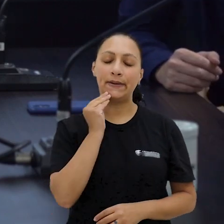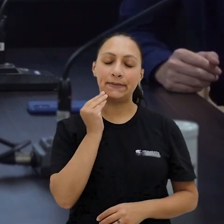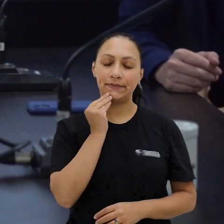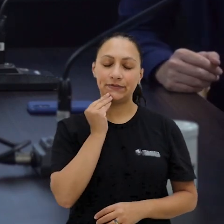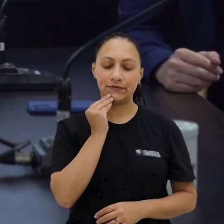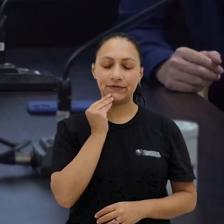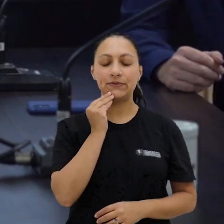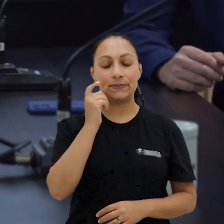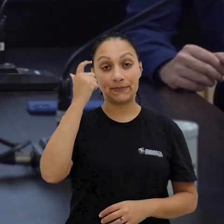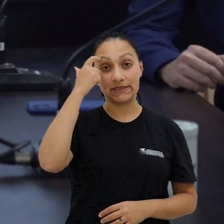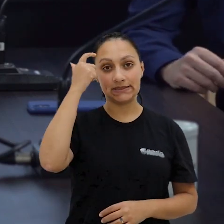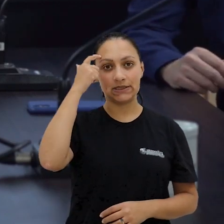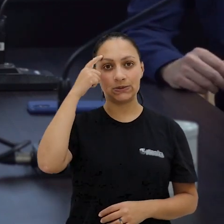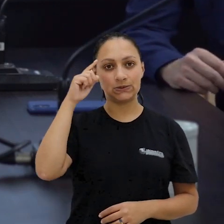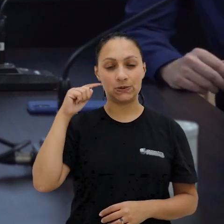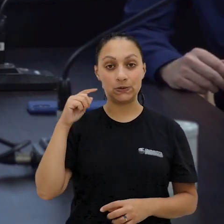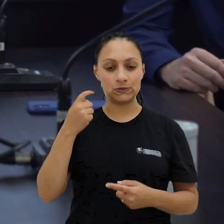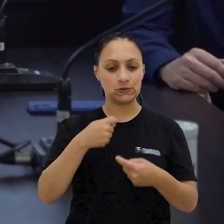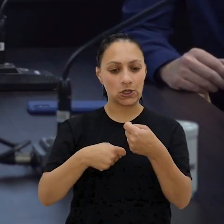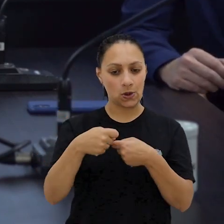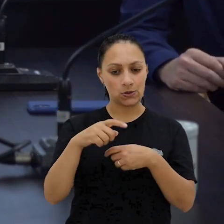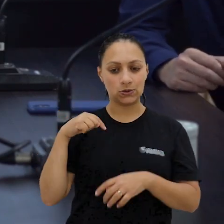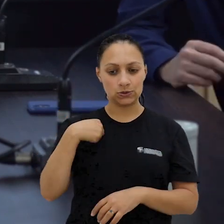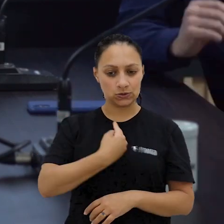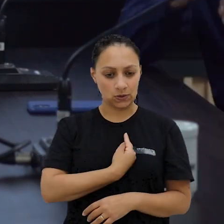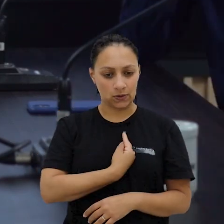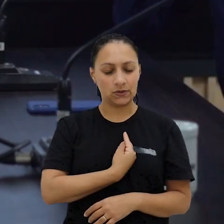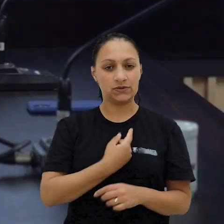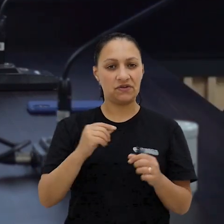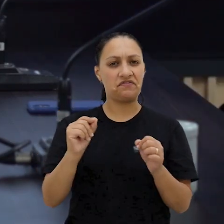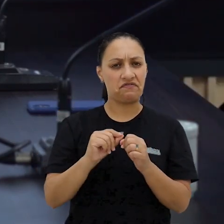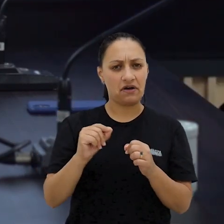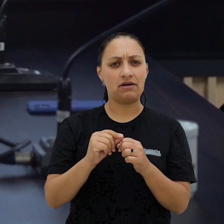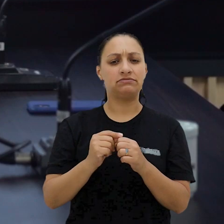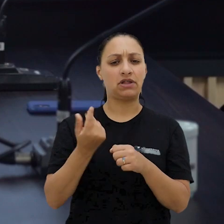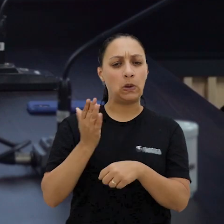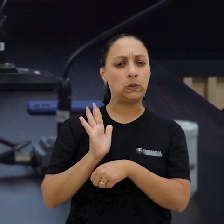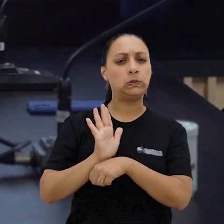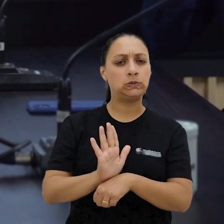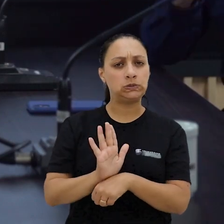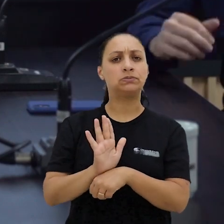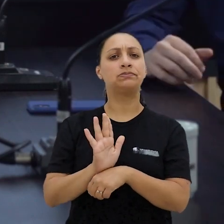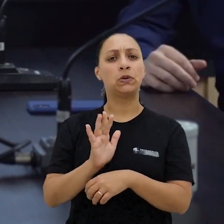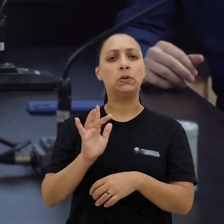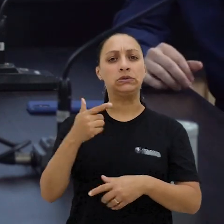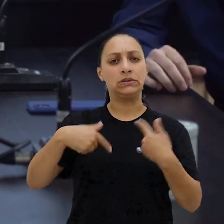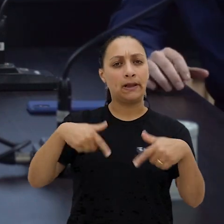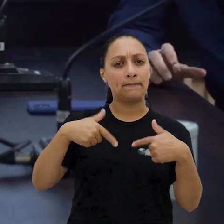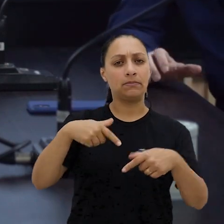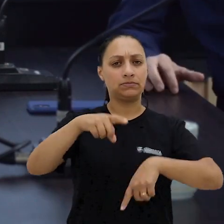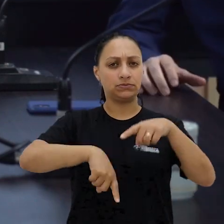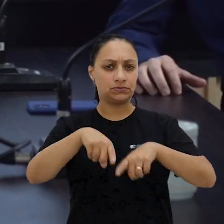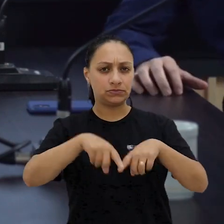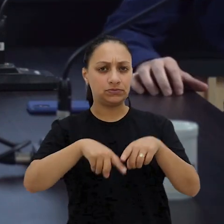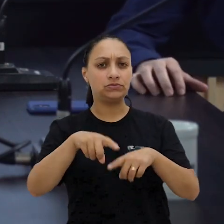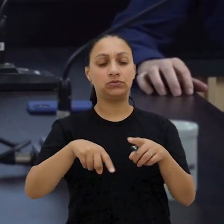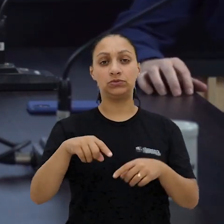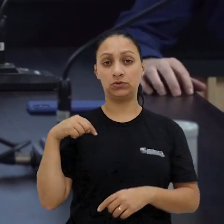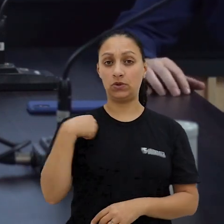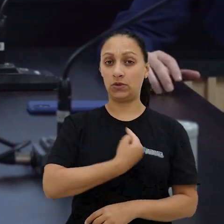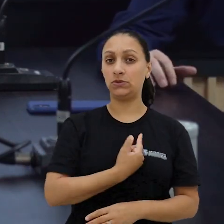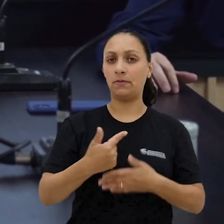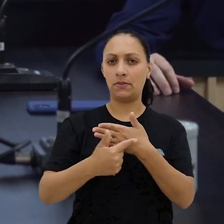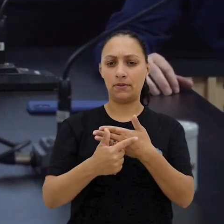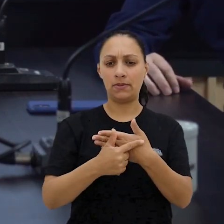obviamente, pensando no nosso negócio, realmente a gente contribui com o nosso trabalho, com os nossos produtos, com a nossa